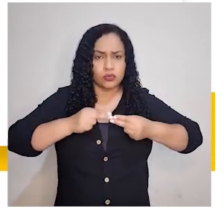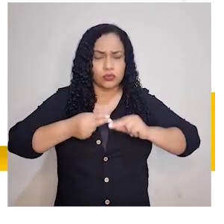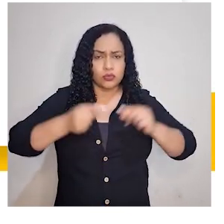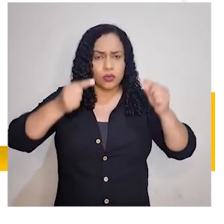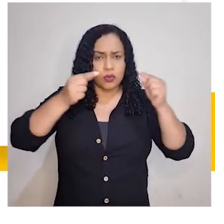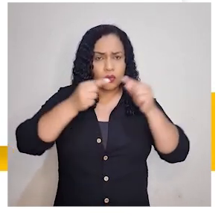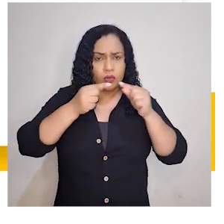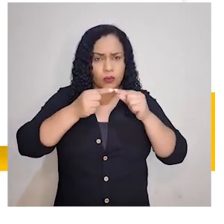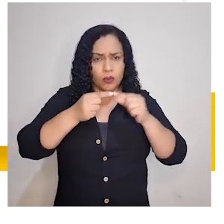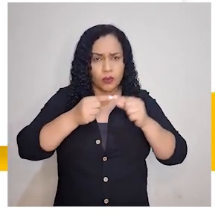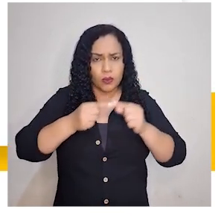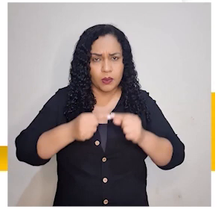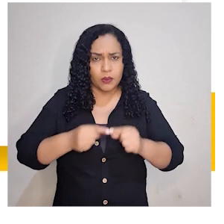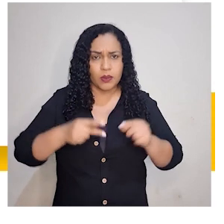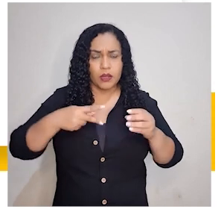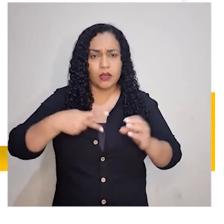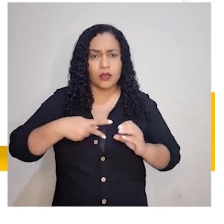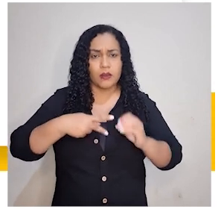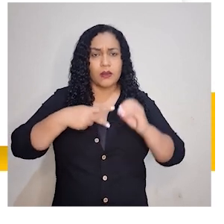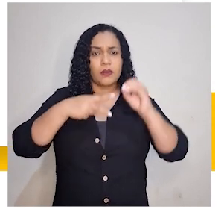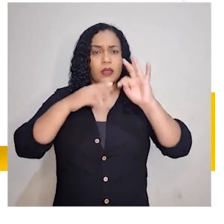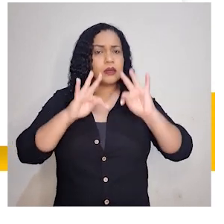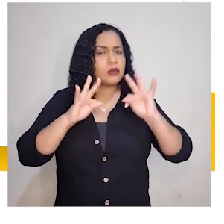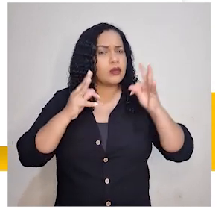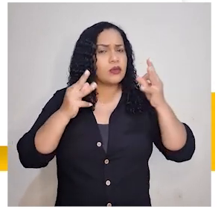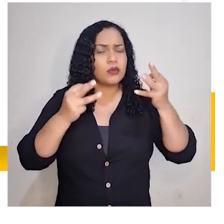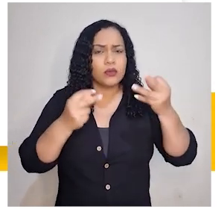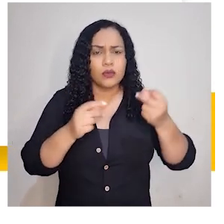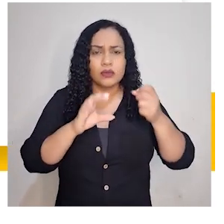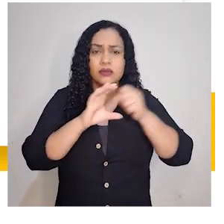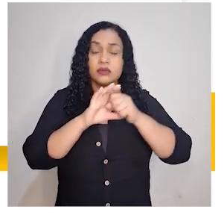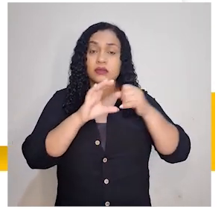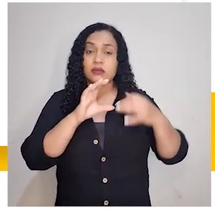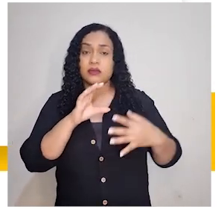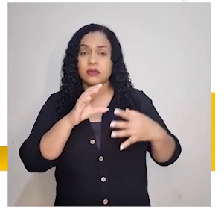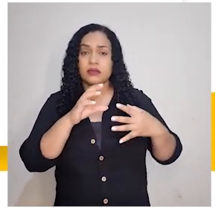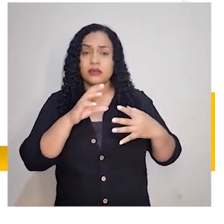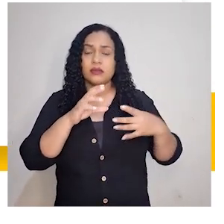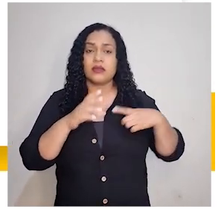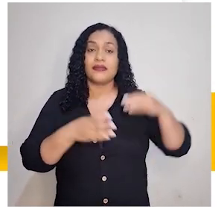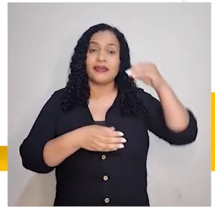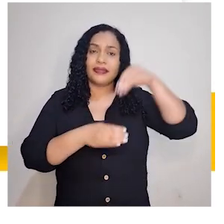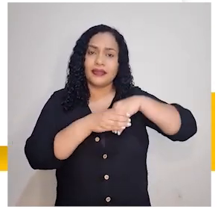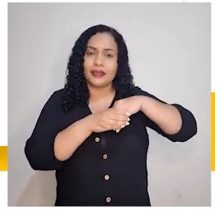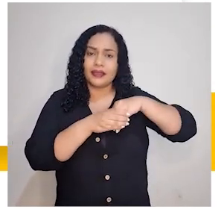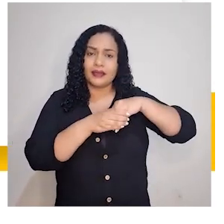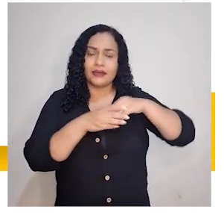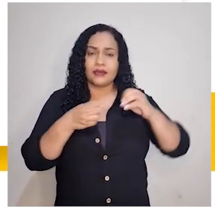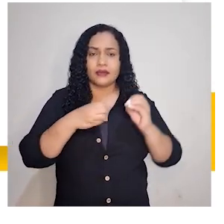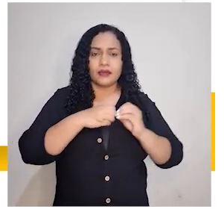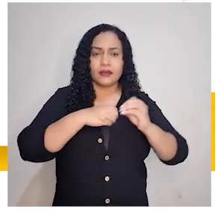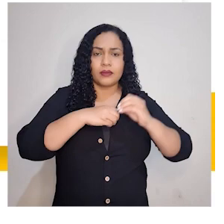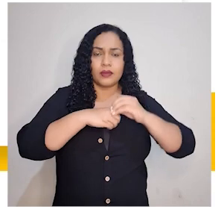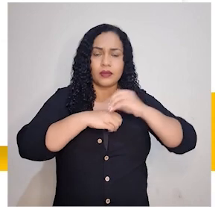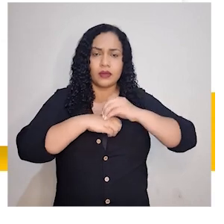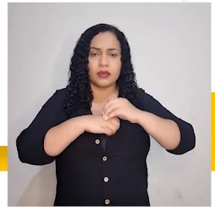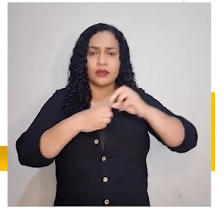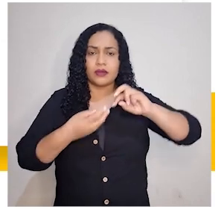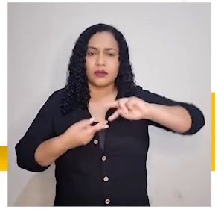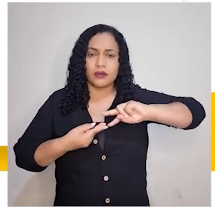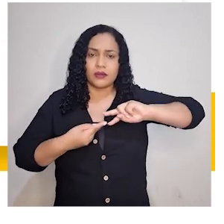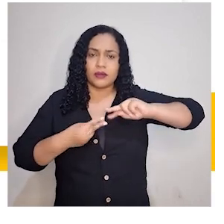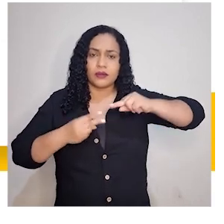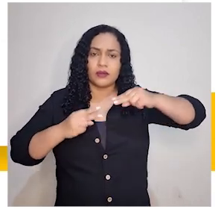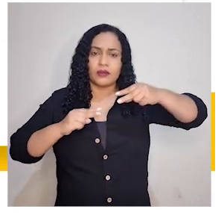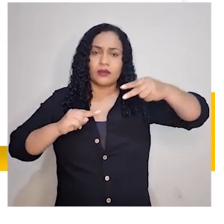sequenciados, são expressados através das proteínas. Então, toda essa informação para a produção das proteínas está na nossa molécula de DNA. E